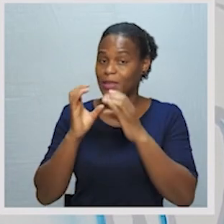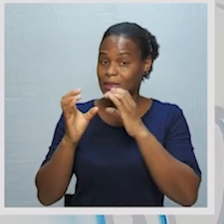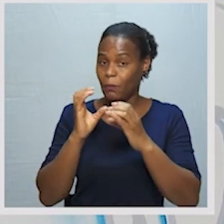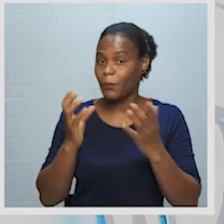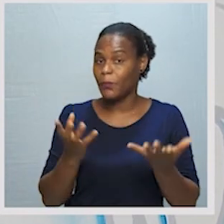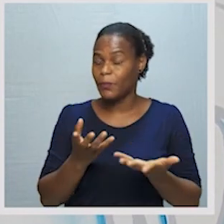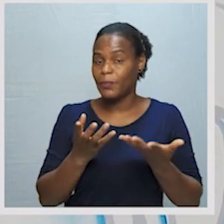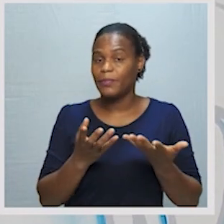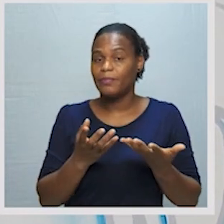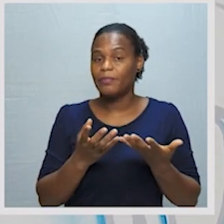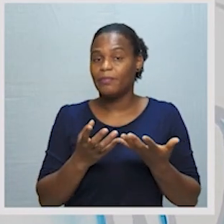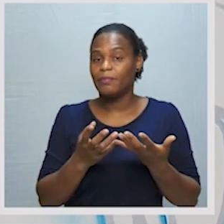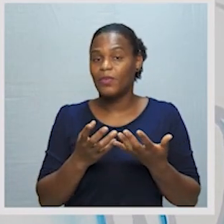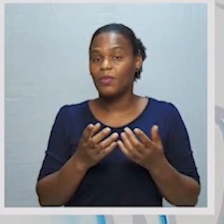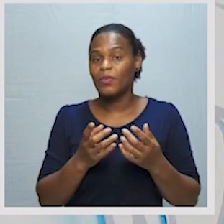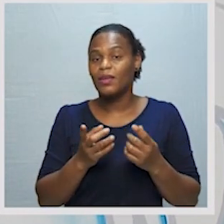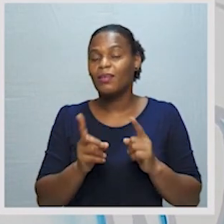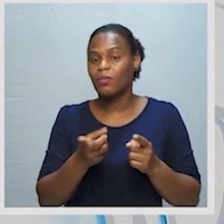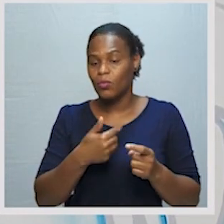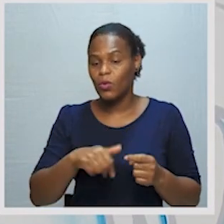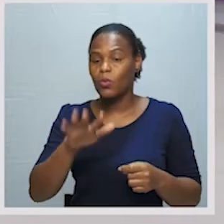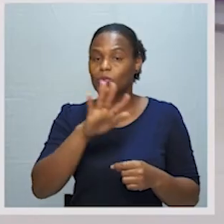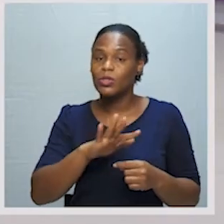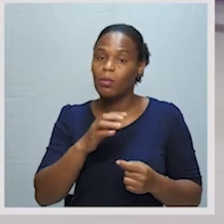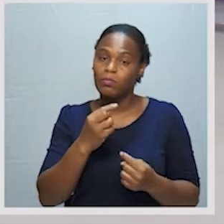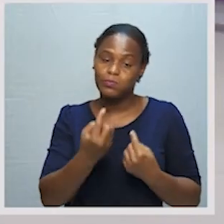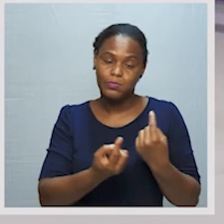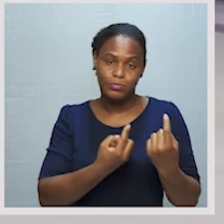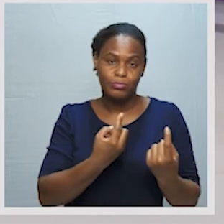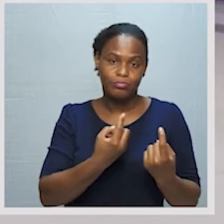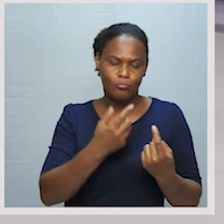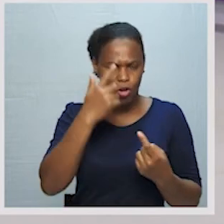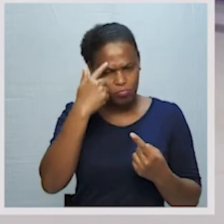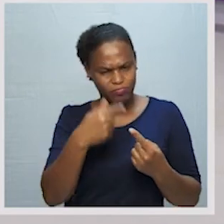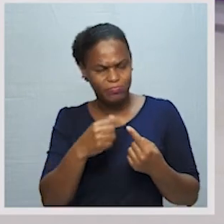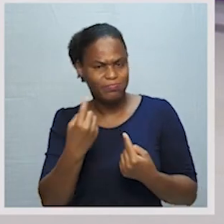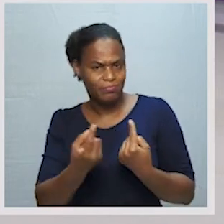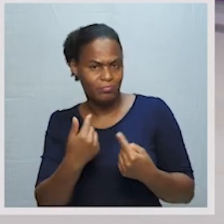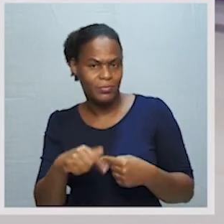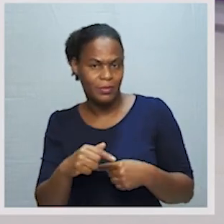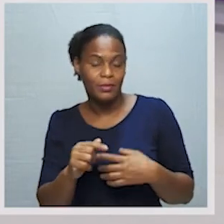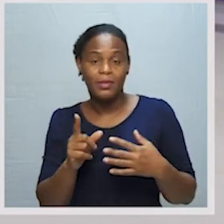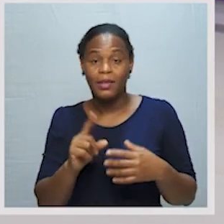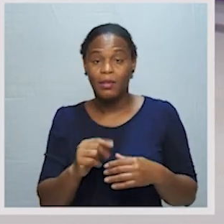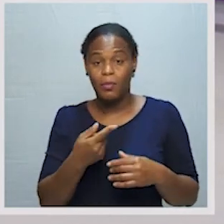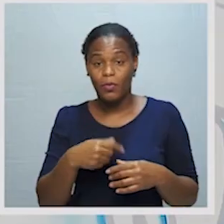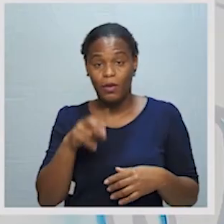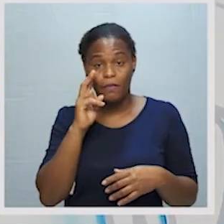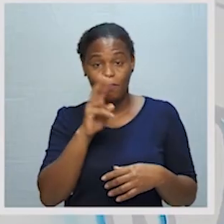de comunicação que nós usamos com uma determinada intenção.